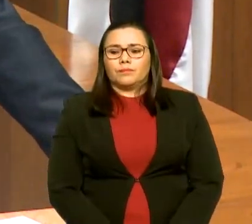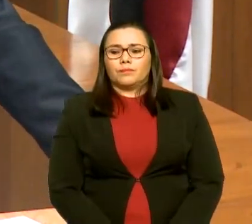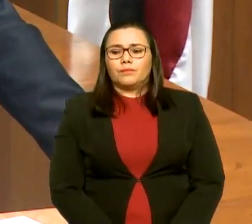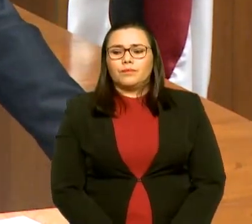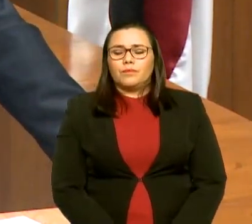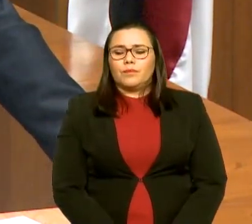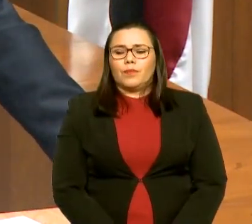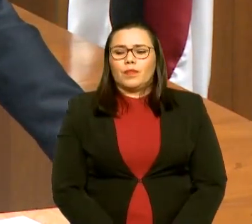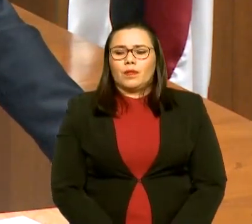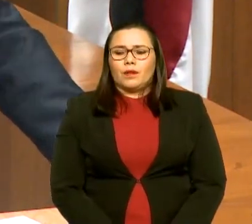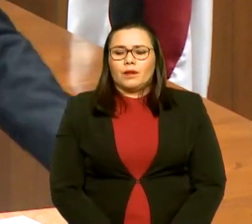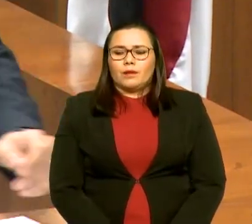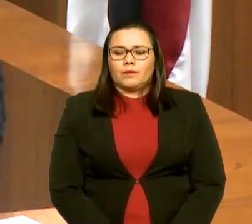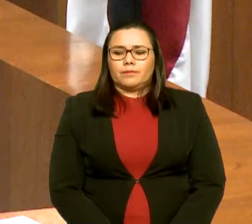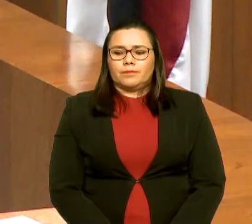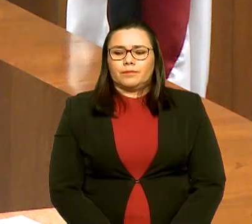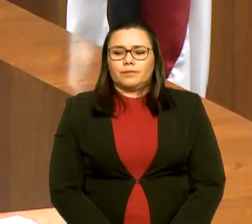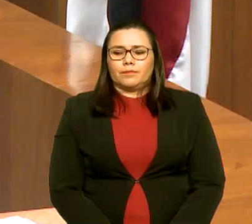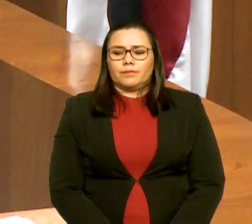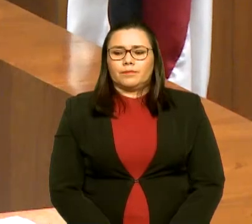infelizmente.